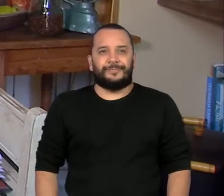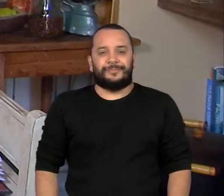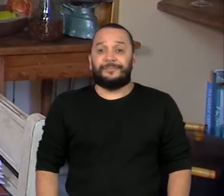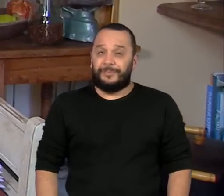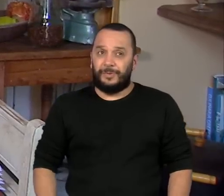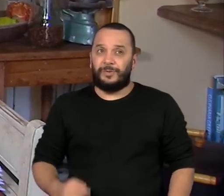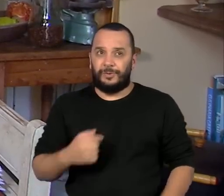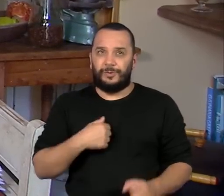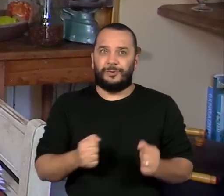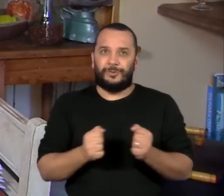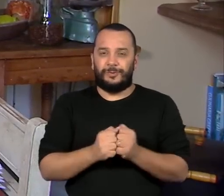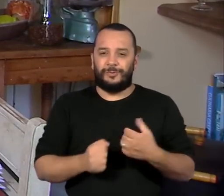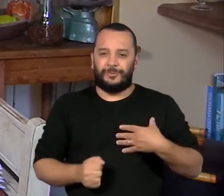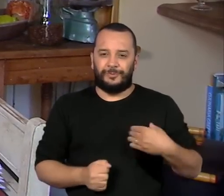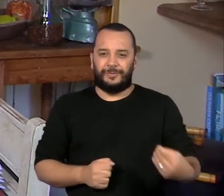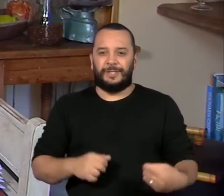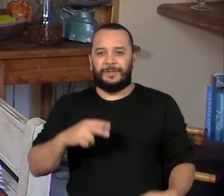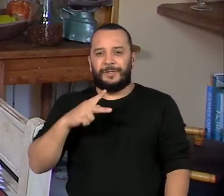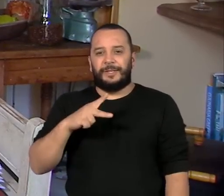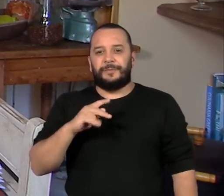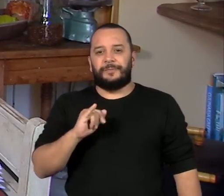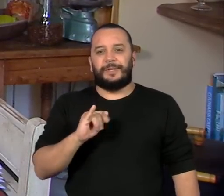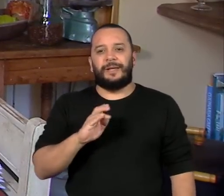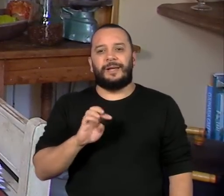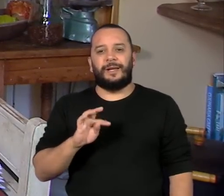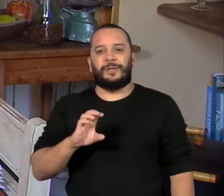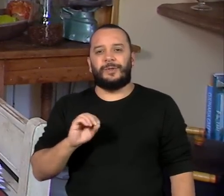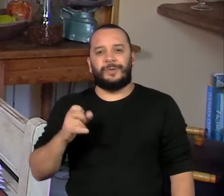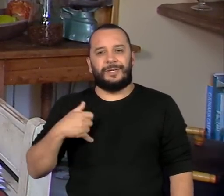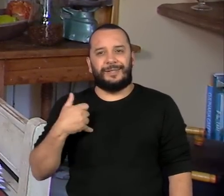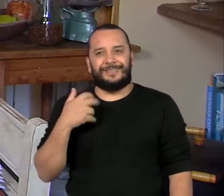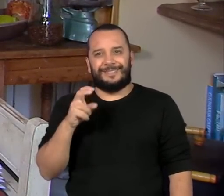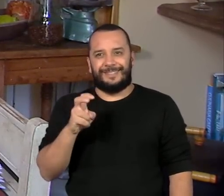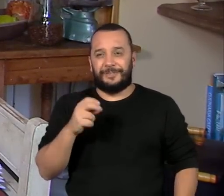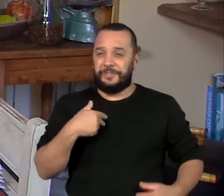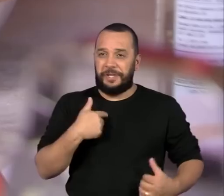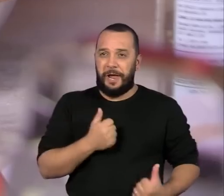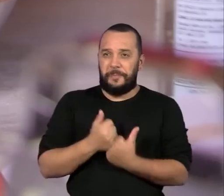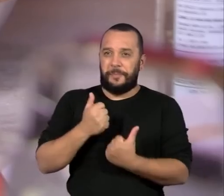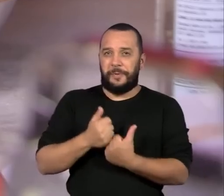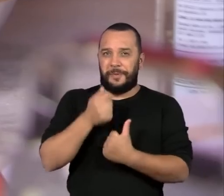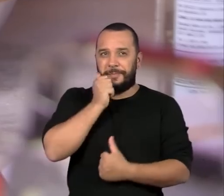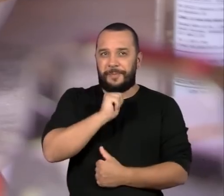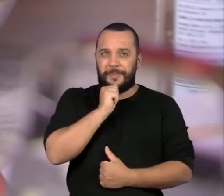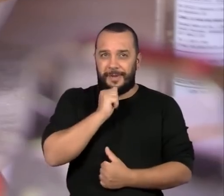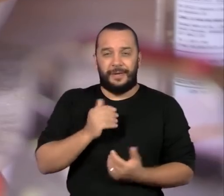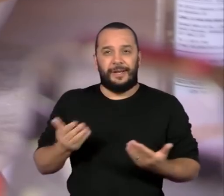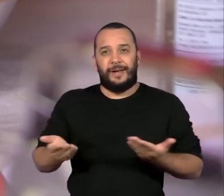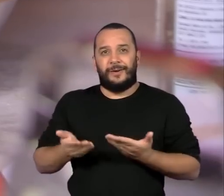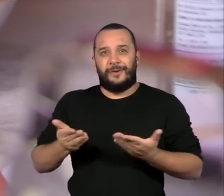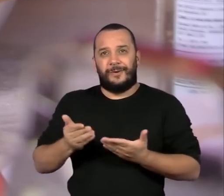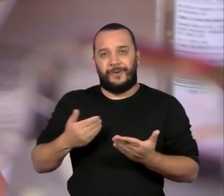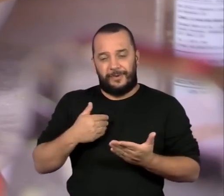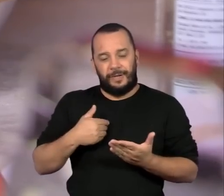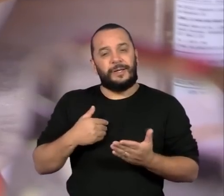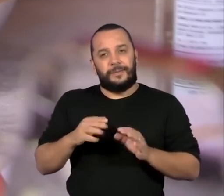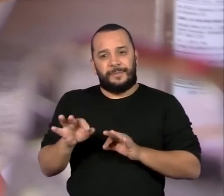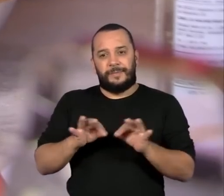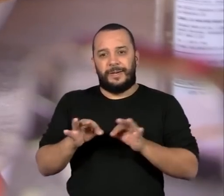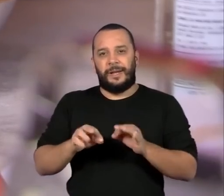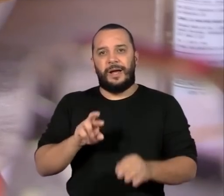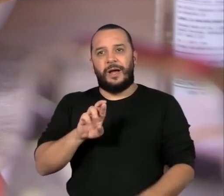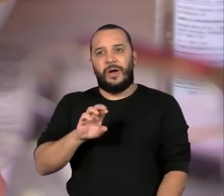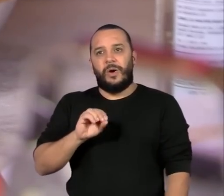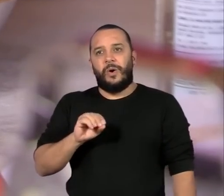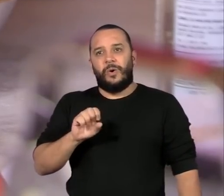Ao lado do filho Pietro, de 5 anos, o animado ajudante de cozinha, Rita prepara o rosti de mandioca com molho